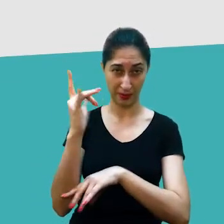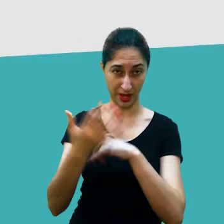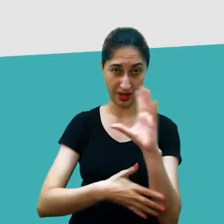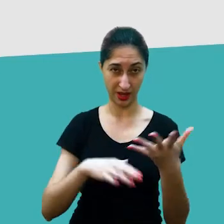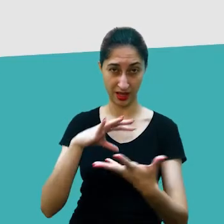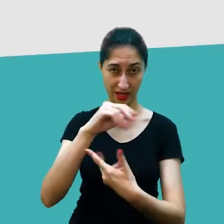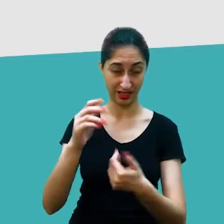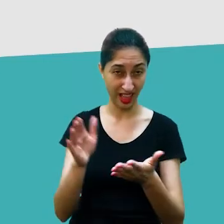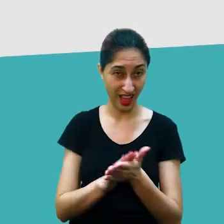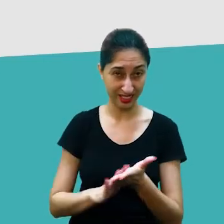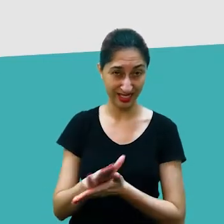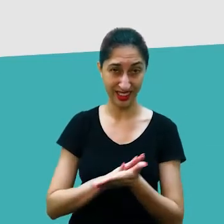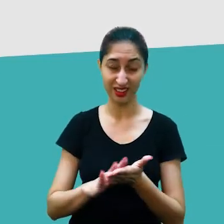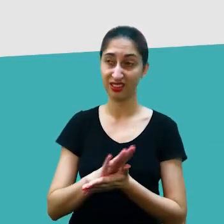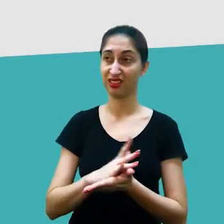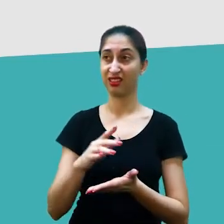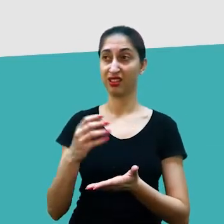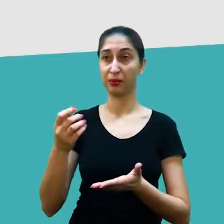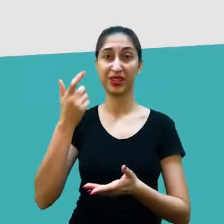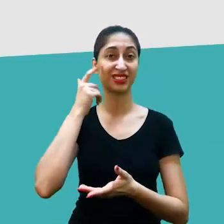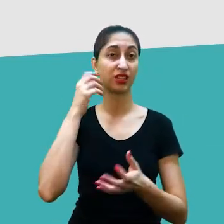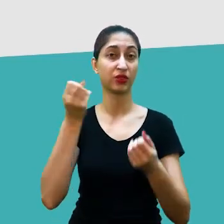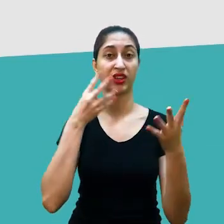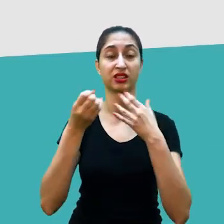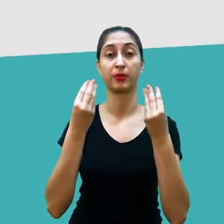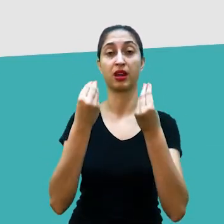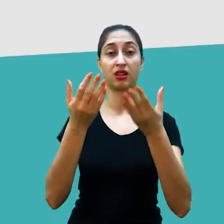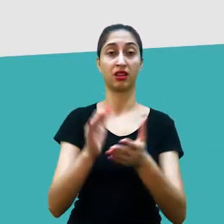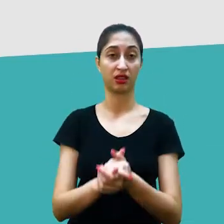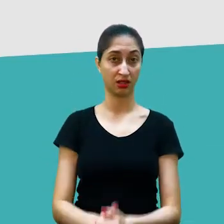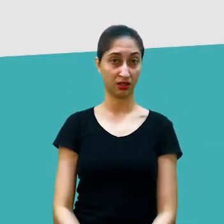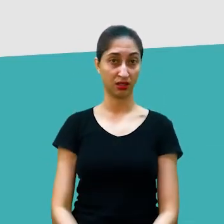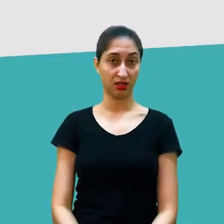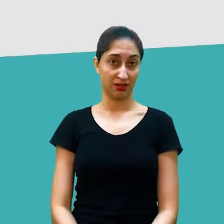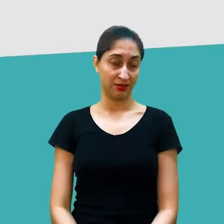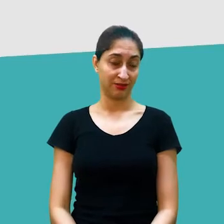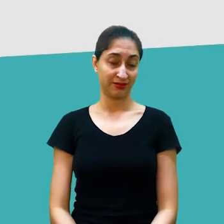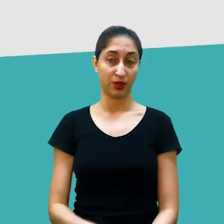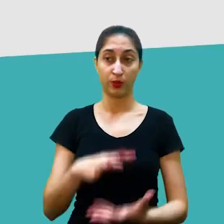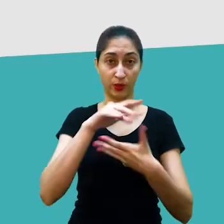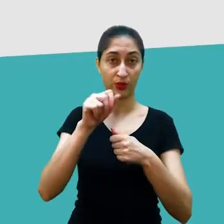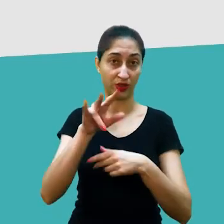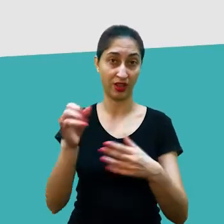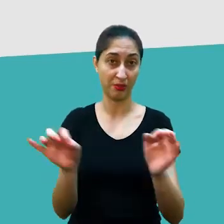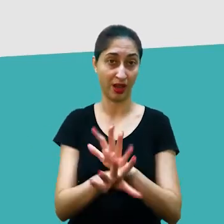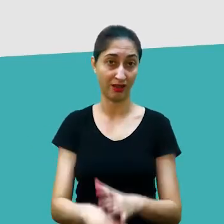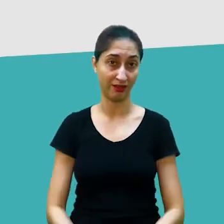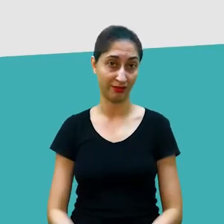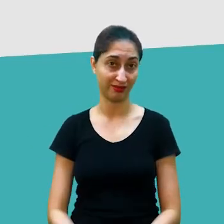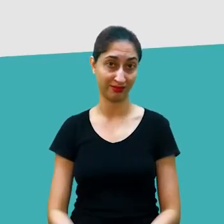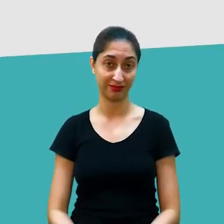o planeta pode desistir, acabar. Para que eu vou ficar pensando em inovação se eu não tenho para onde ir, né? Então, para mim, essa é a resposta